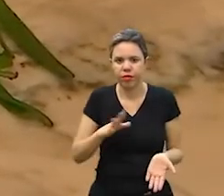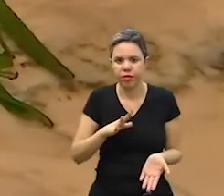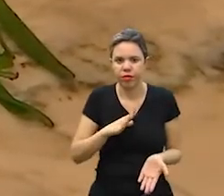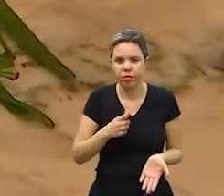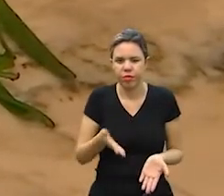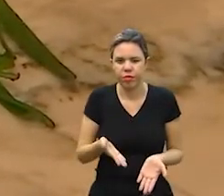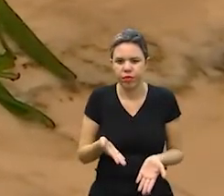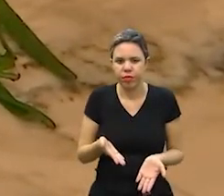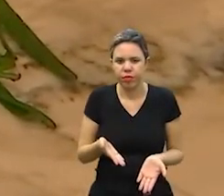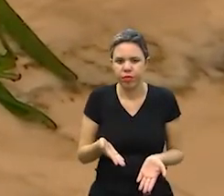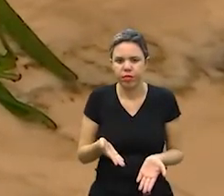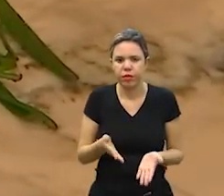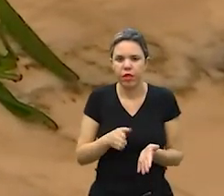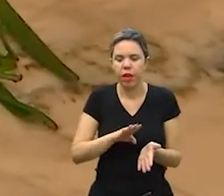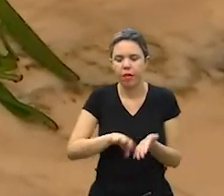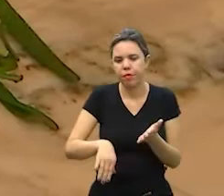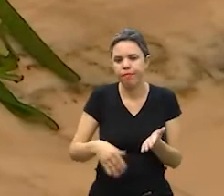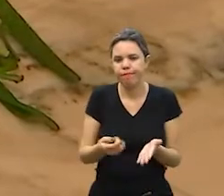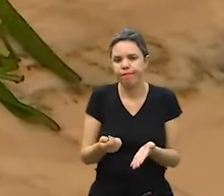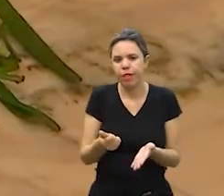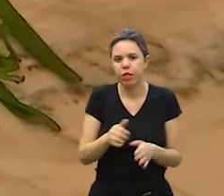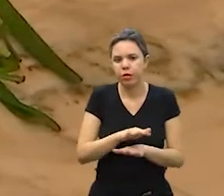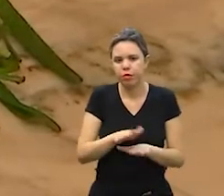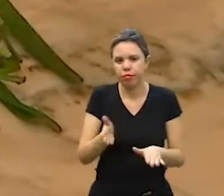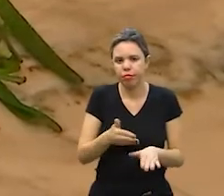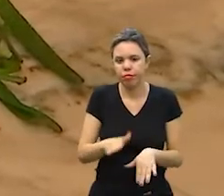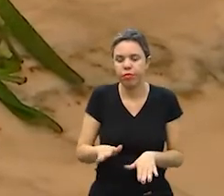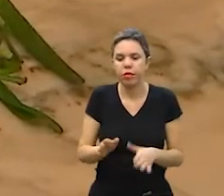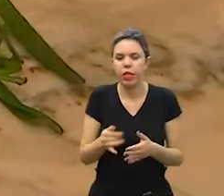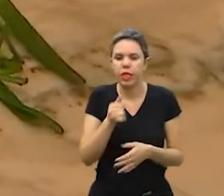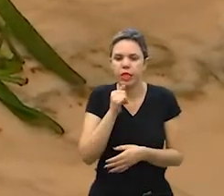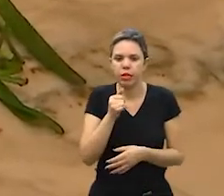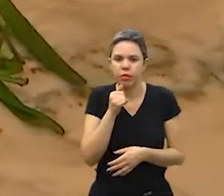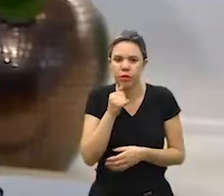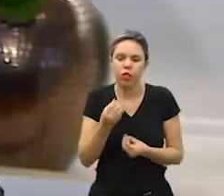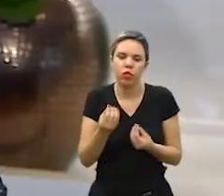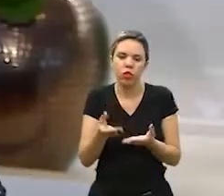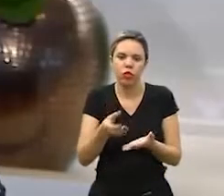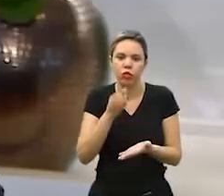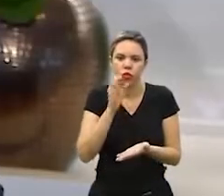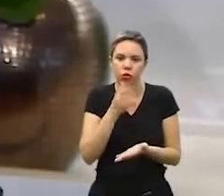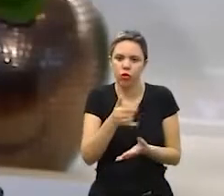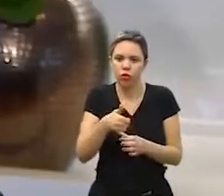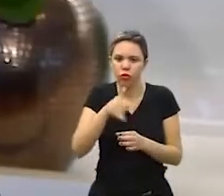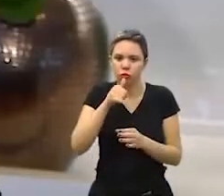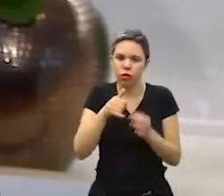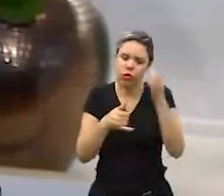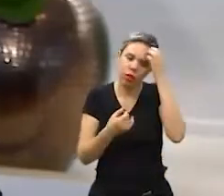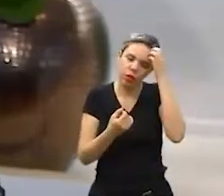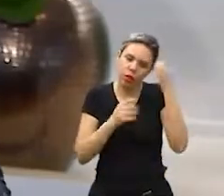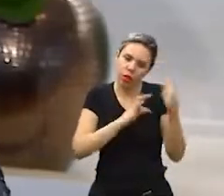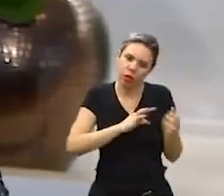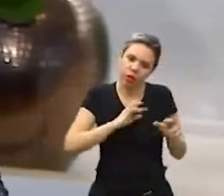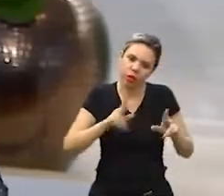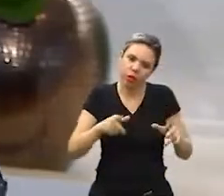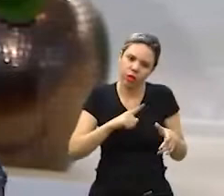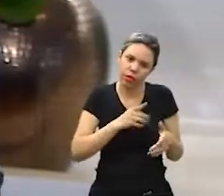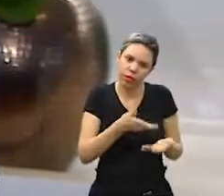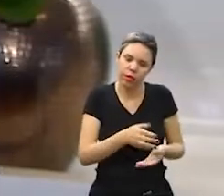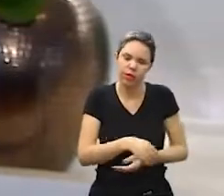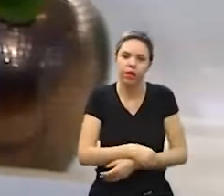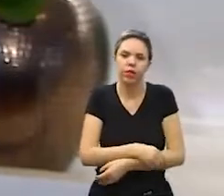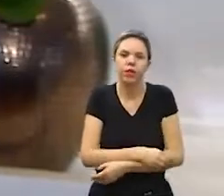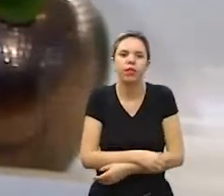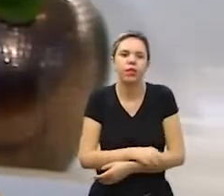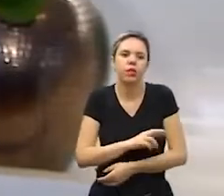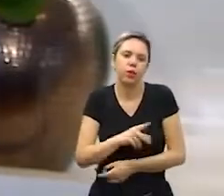nossa cidade, já tá até abolido. Já tá abolido, já. Mas quando um bartender te oferecer um drink sem canudinho, é porque alguma técnica diferente tem